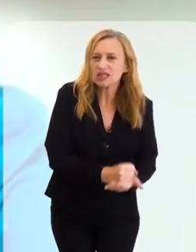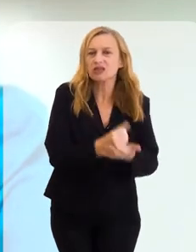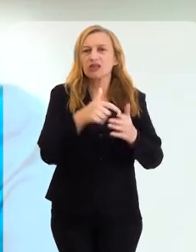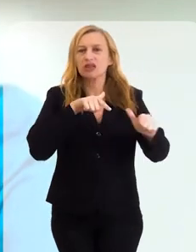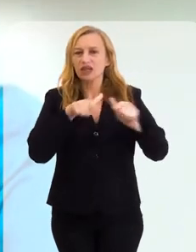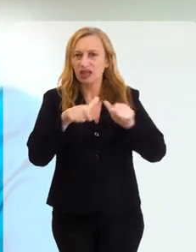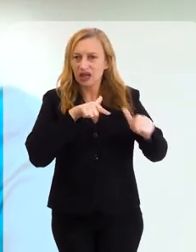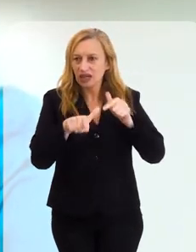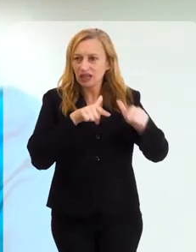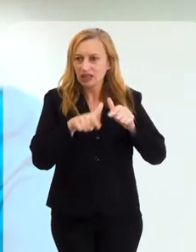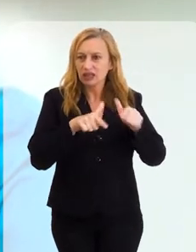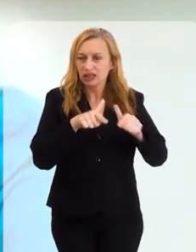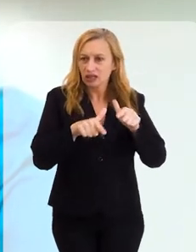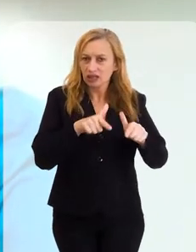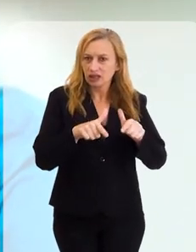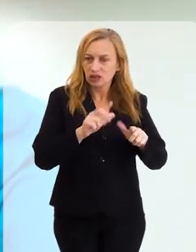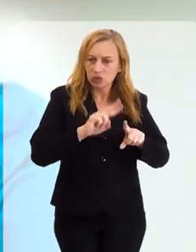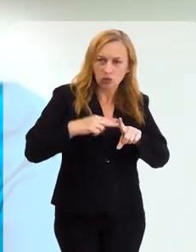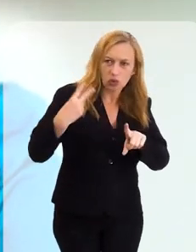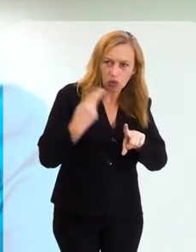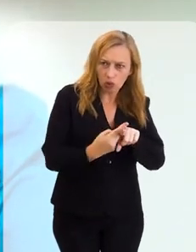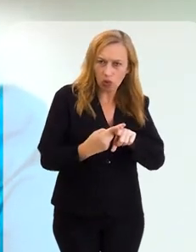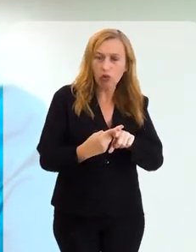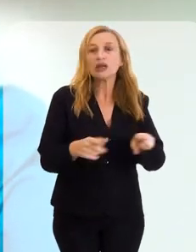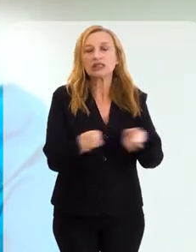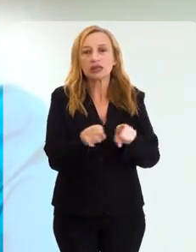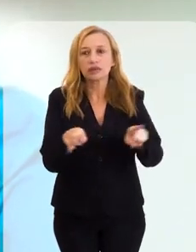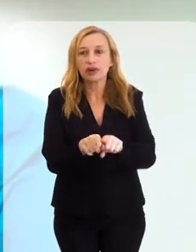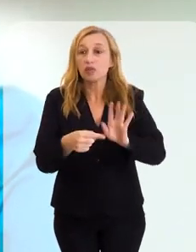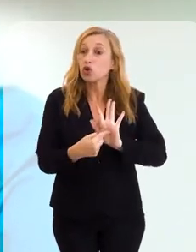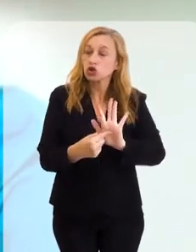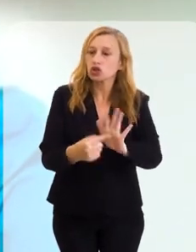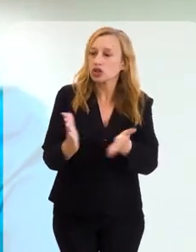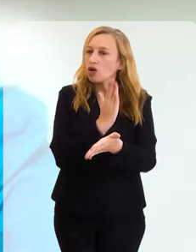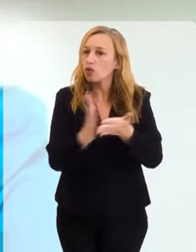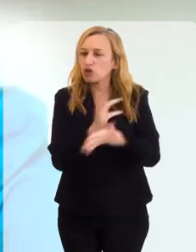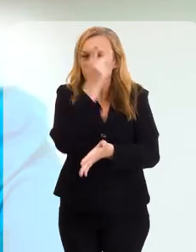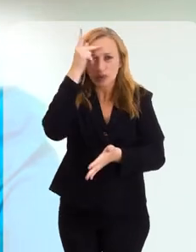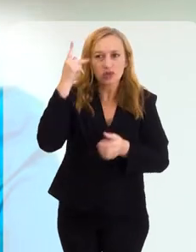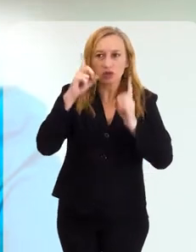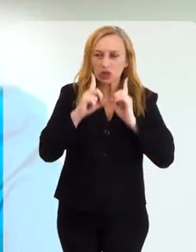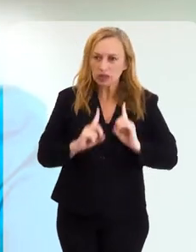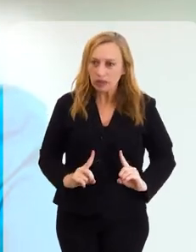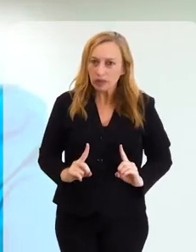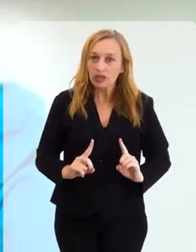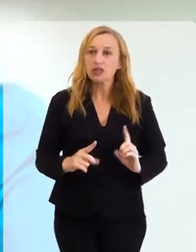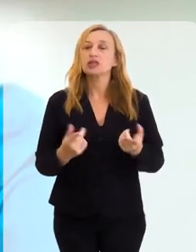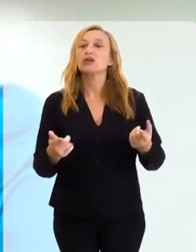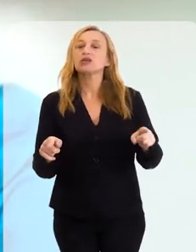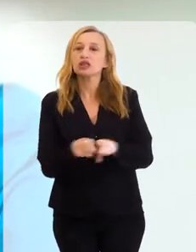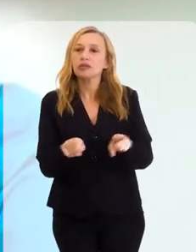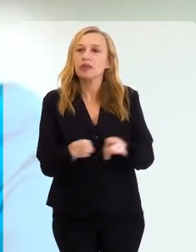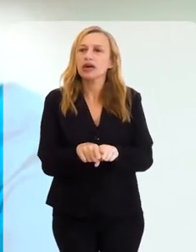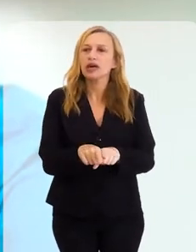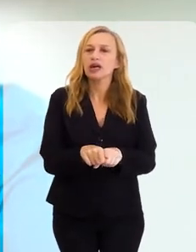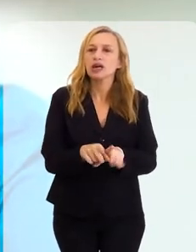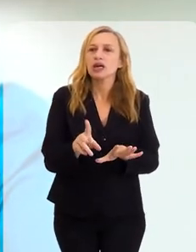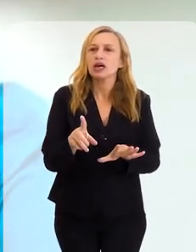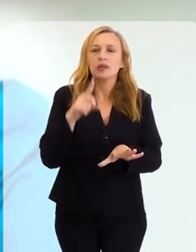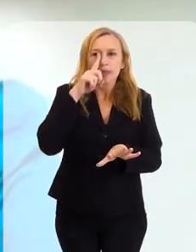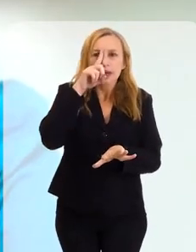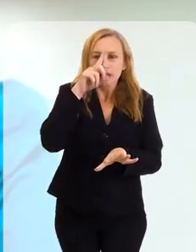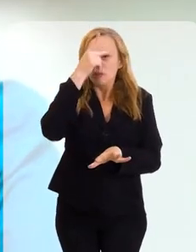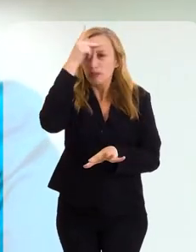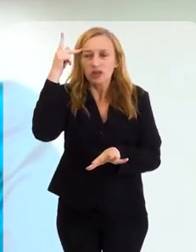relatos de sobrecarga de trabalho, né? Sinais muito claros de depressão em alguns casos, em especial pessoas de risco,